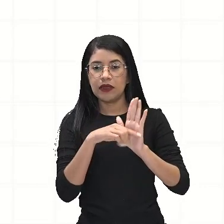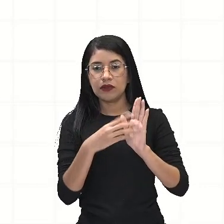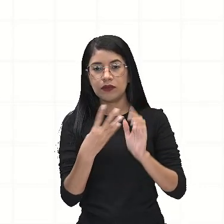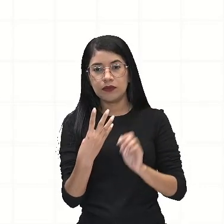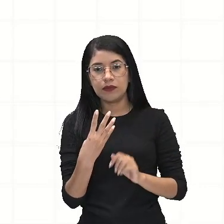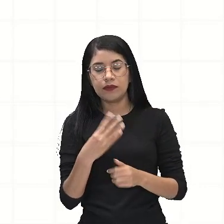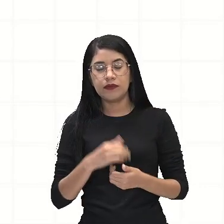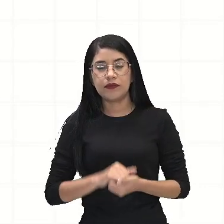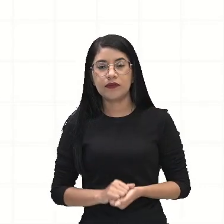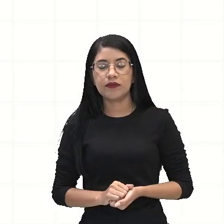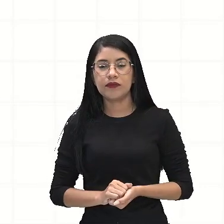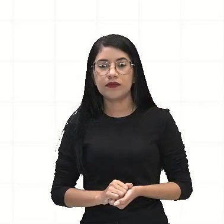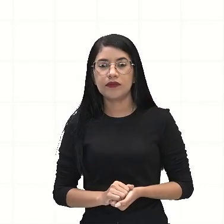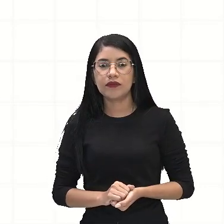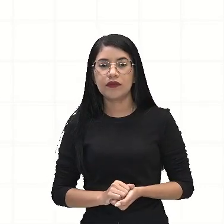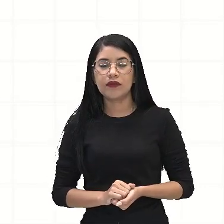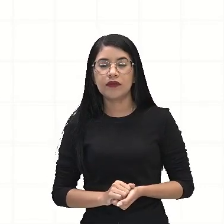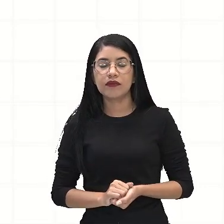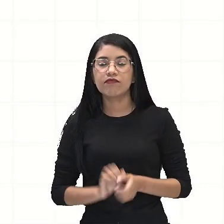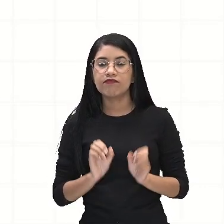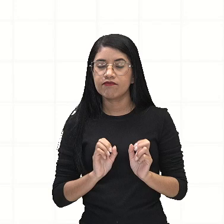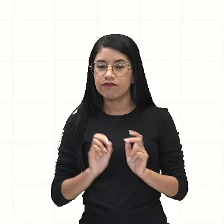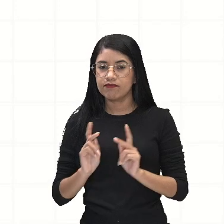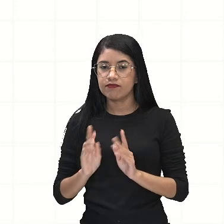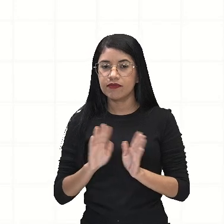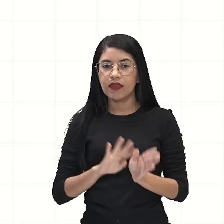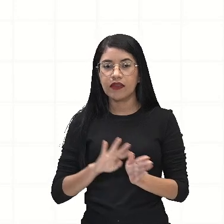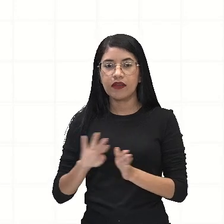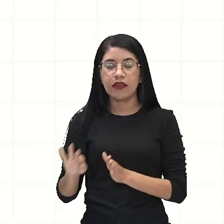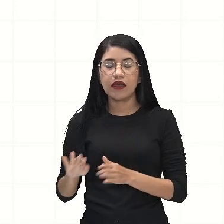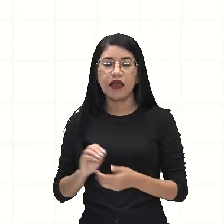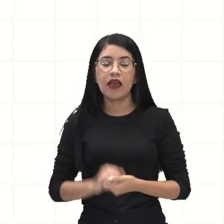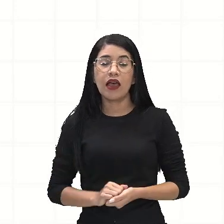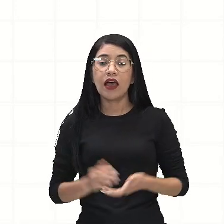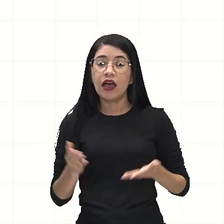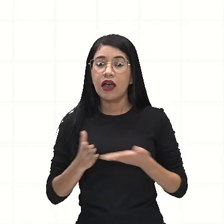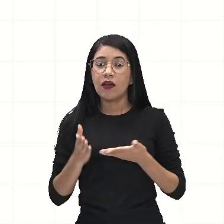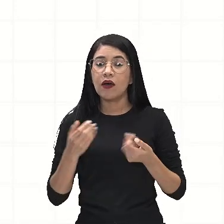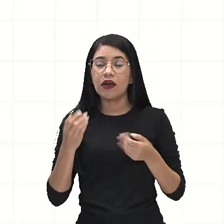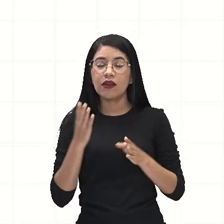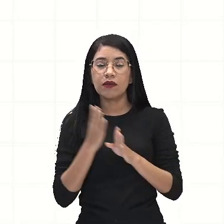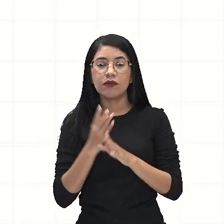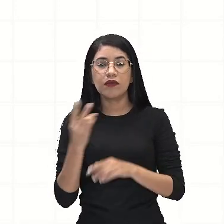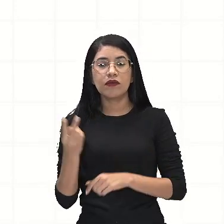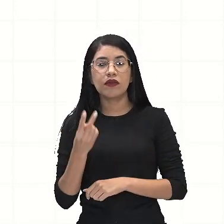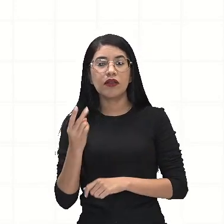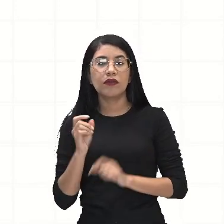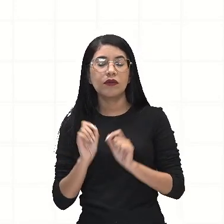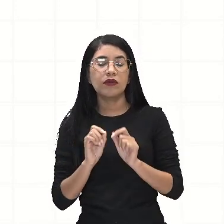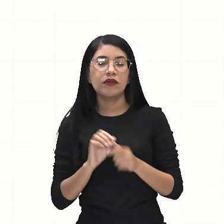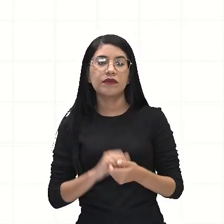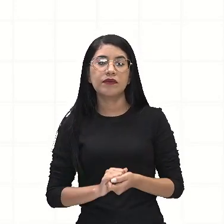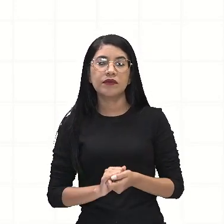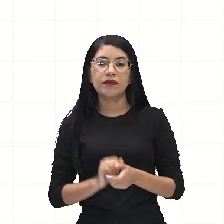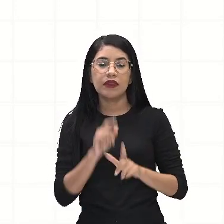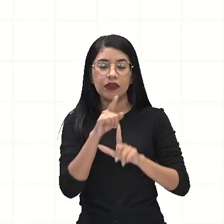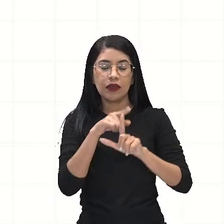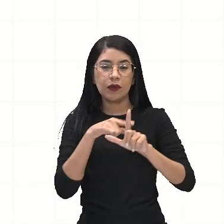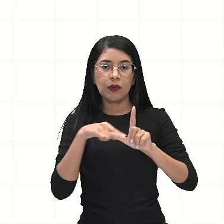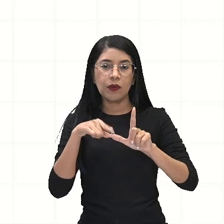Beleza? Tá, agora nós vamos determinar o ponto da intersecção com o